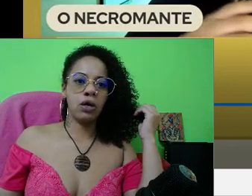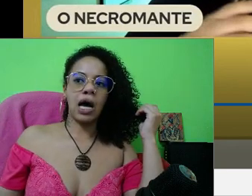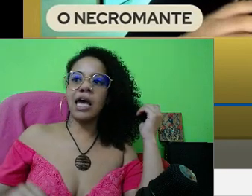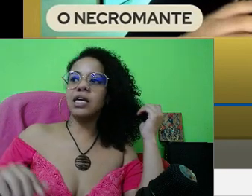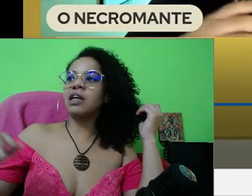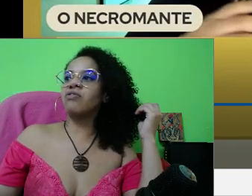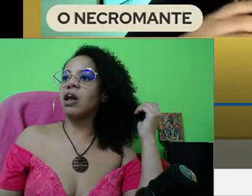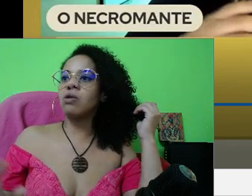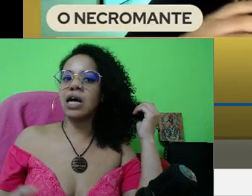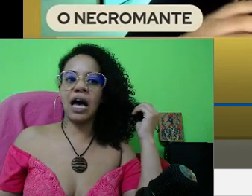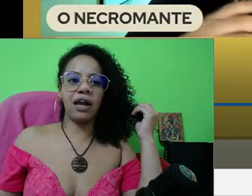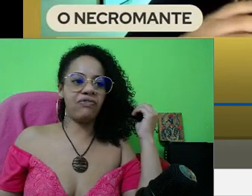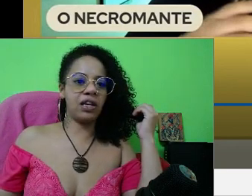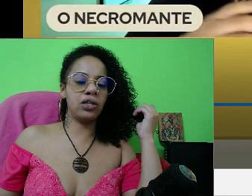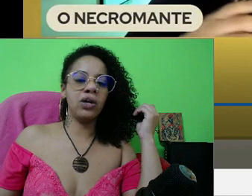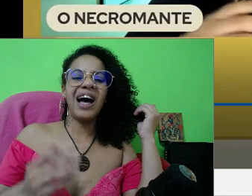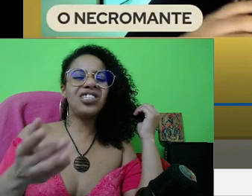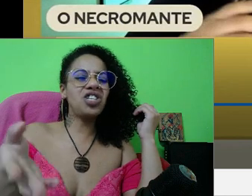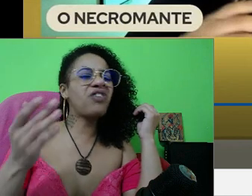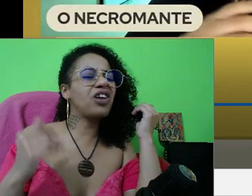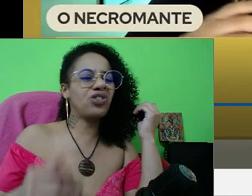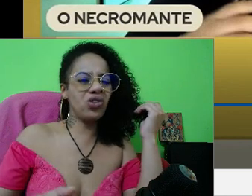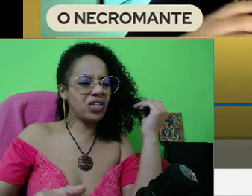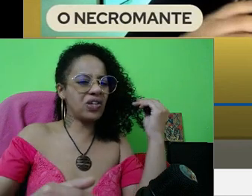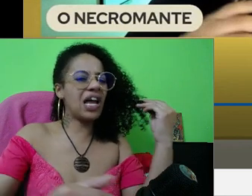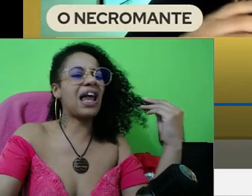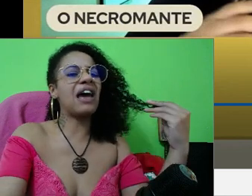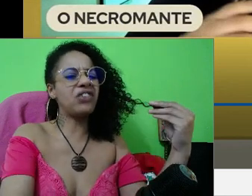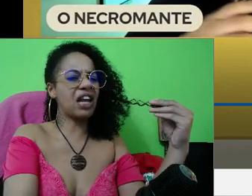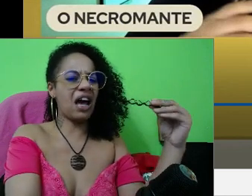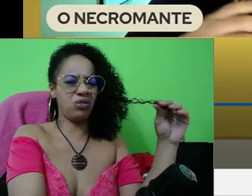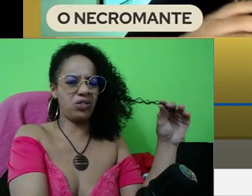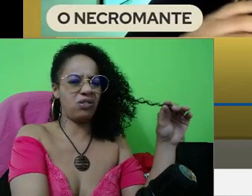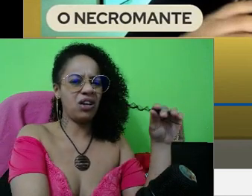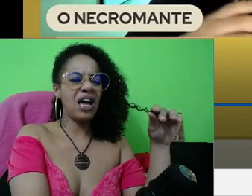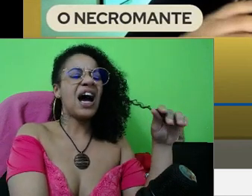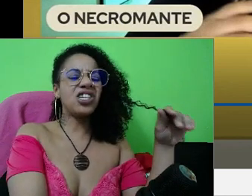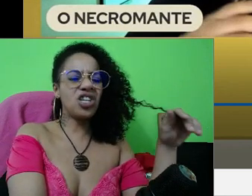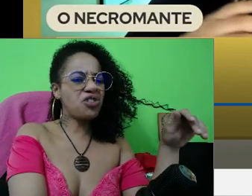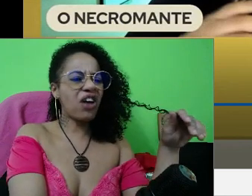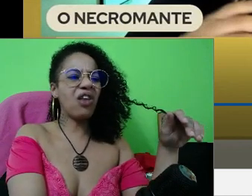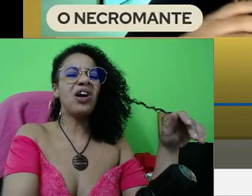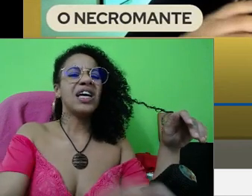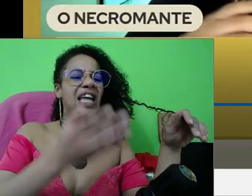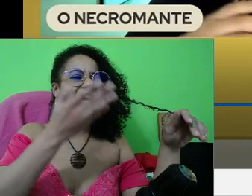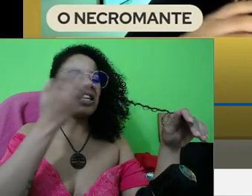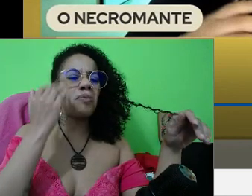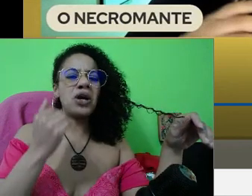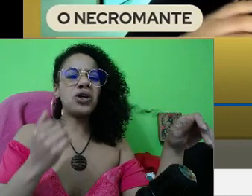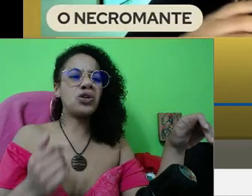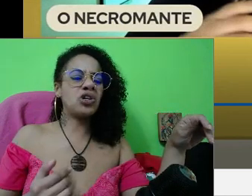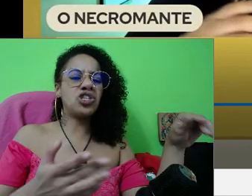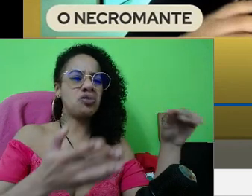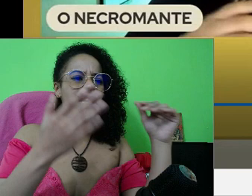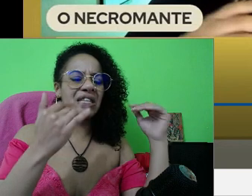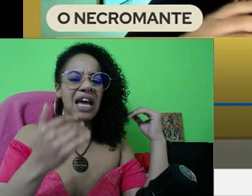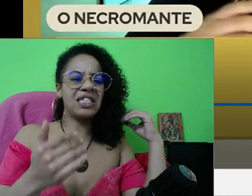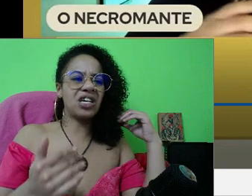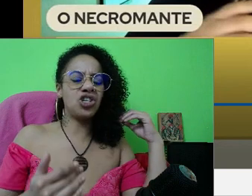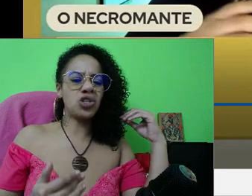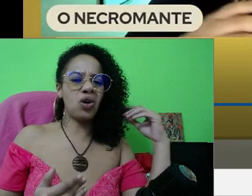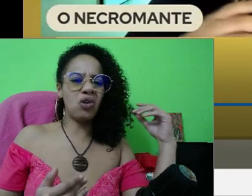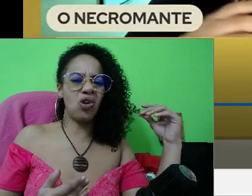aí tava lá o cara falando a gente falou tudo isso na Live Gláucio a gente falou tem até uma cronologia